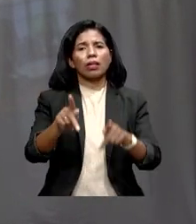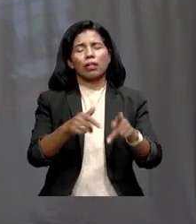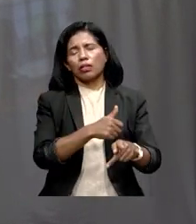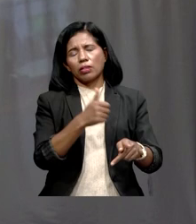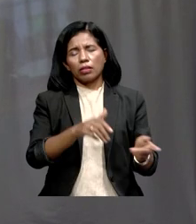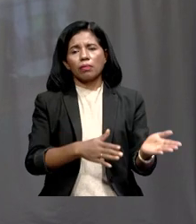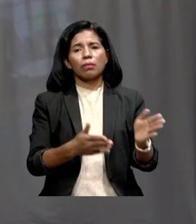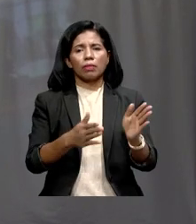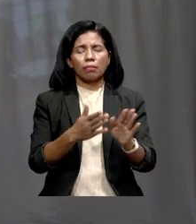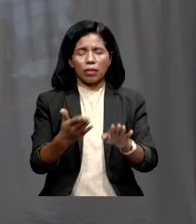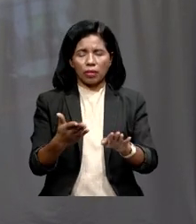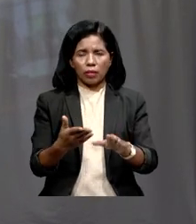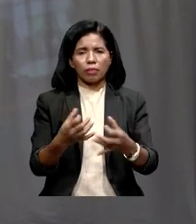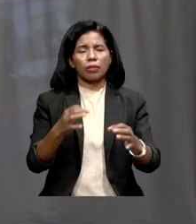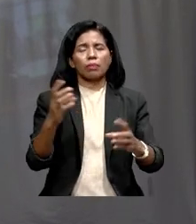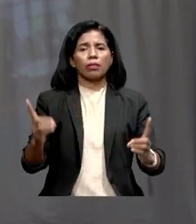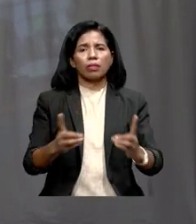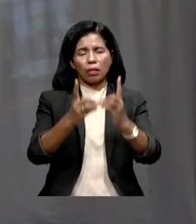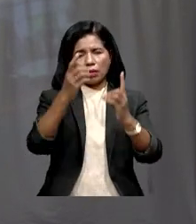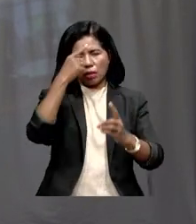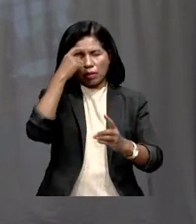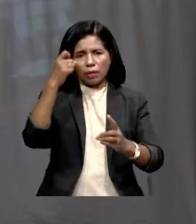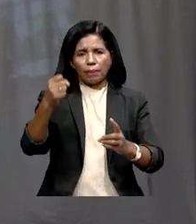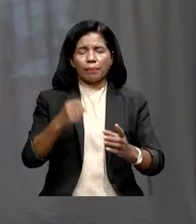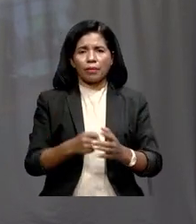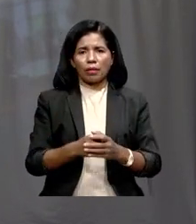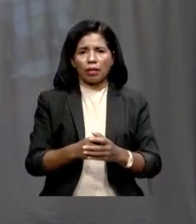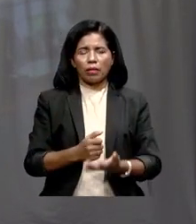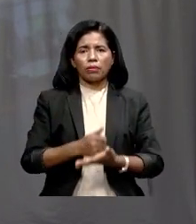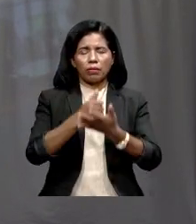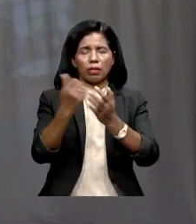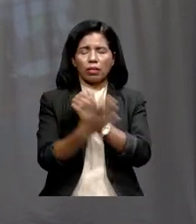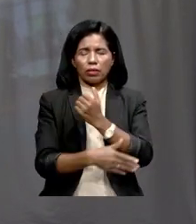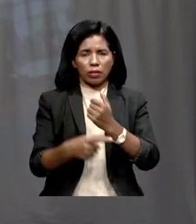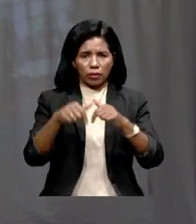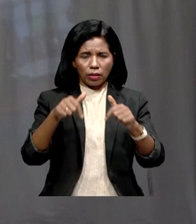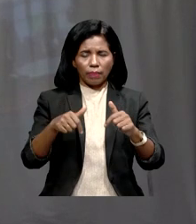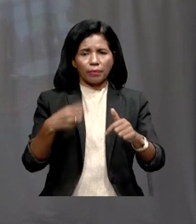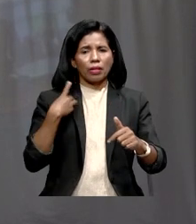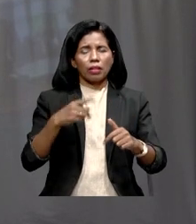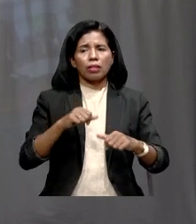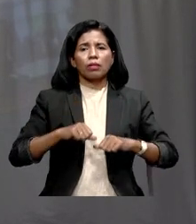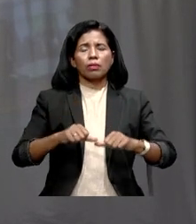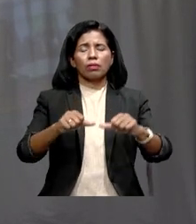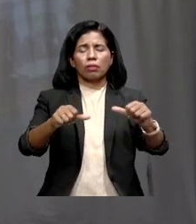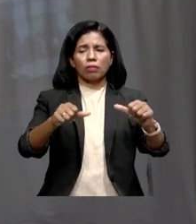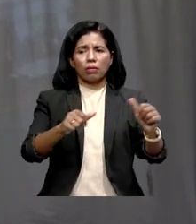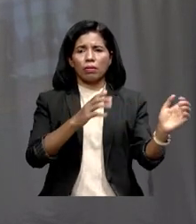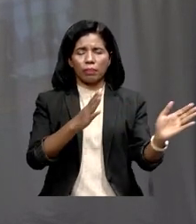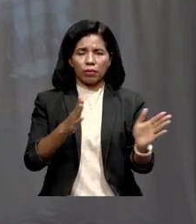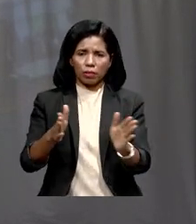rai no povo, né? E tá voz logo a ser deve continuar a tutan um